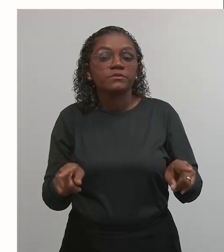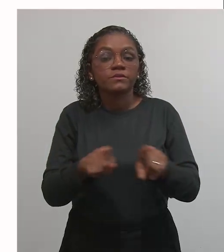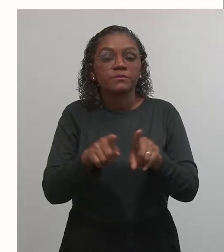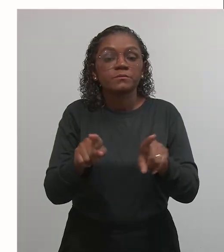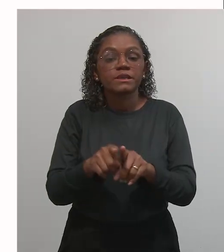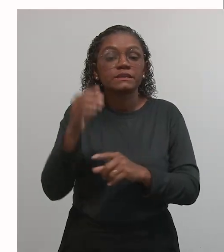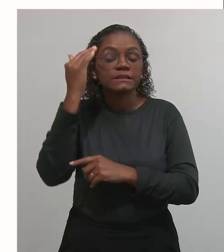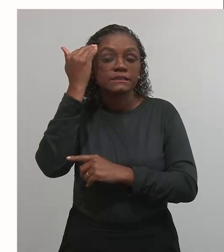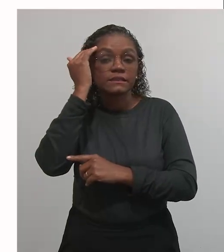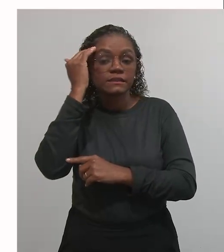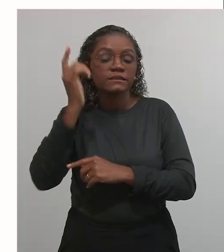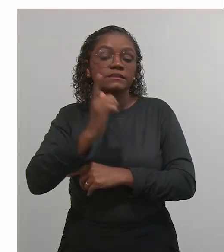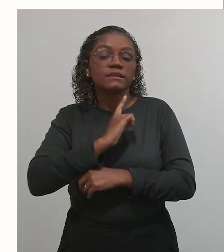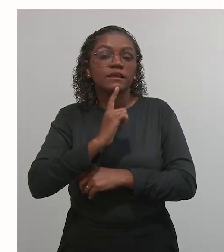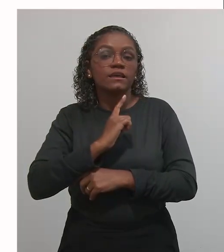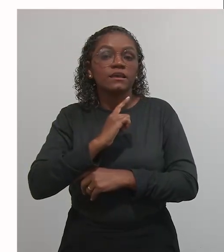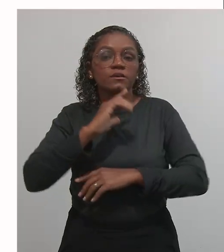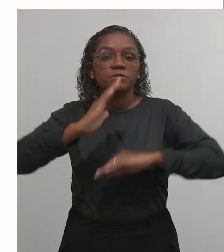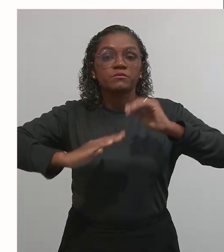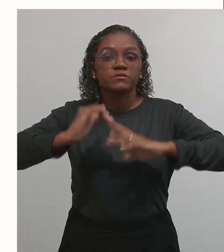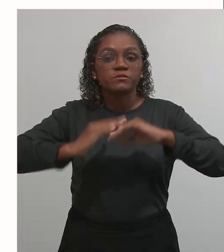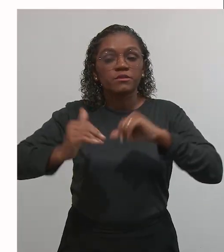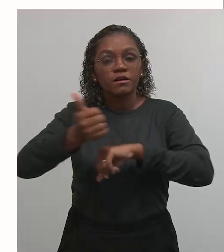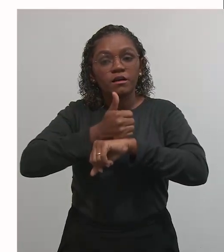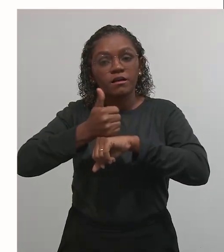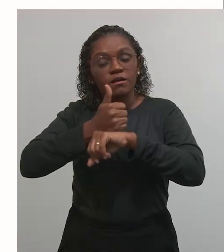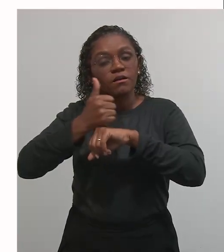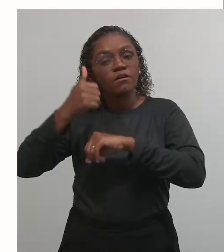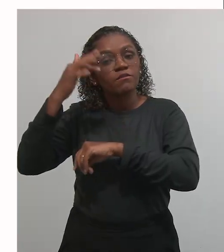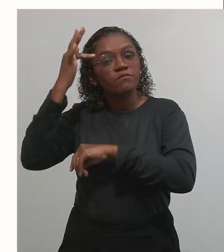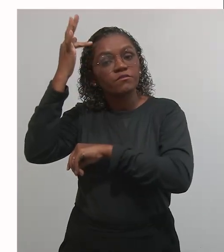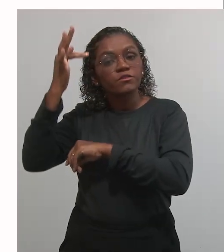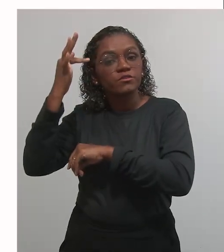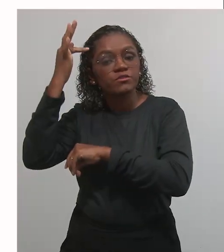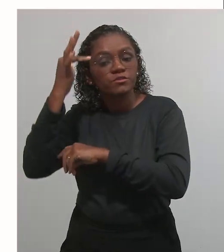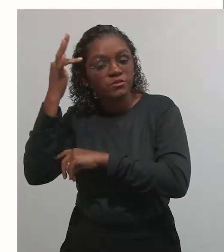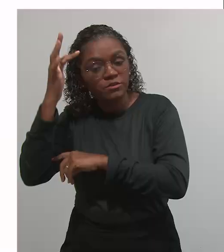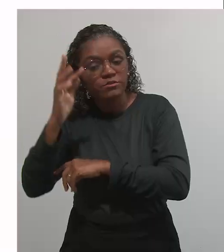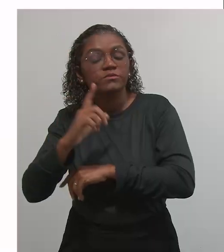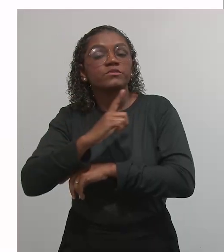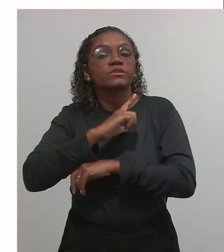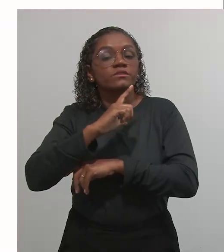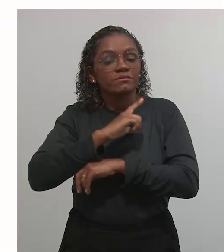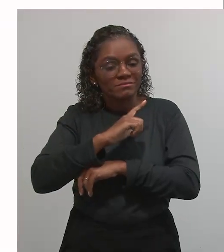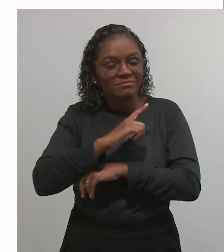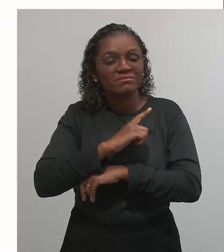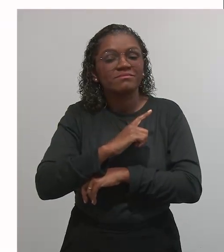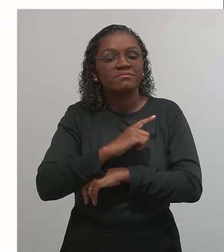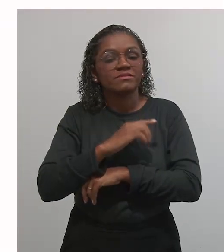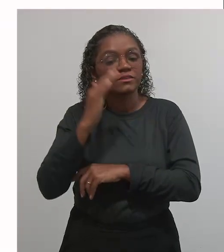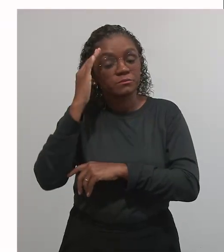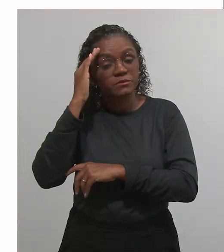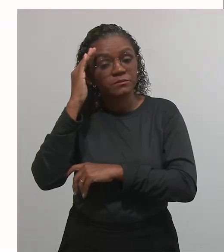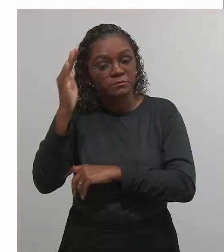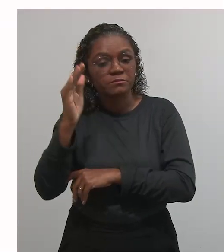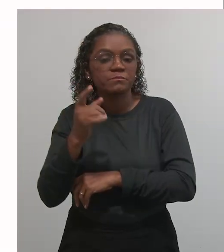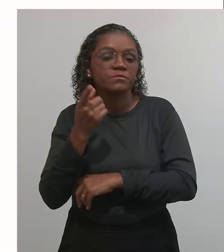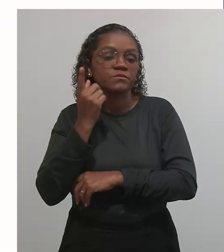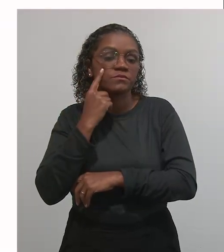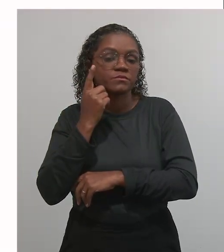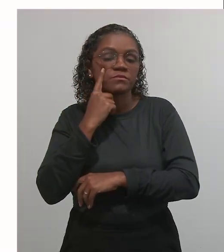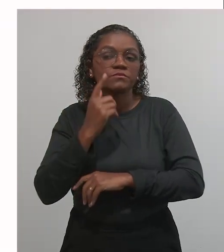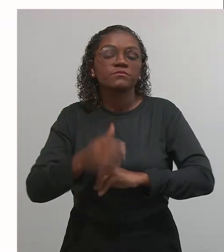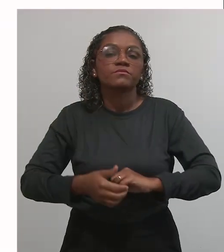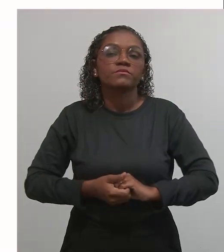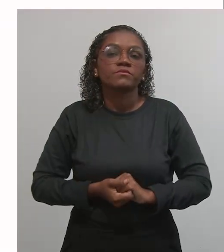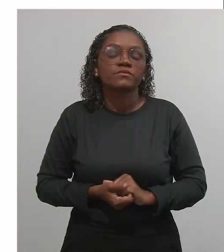tem os primeiros filósofos que trazem para nós aí essas linhas ideais, né, de como